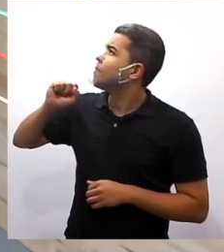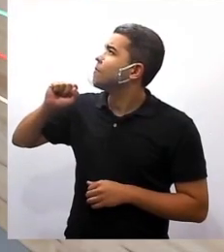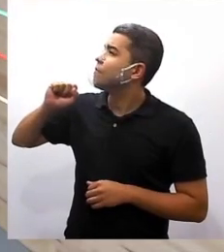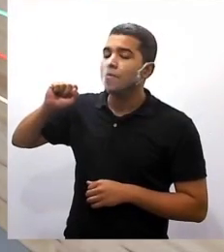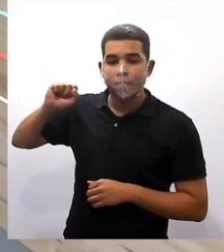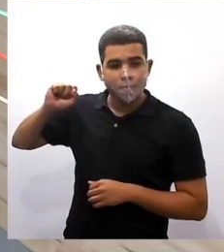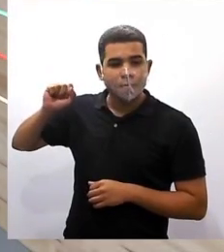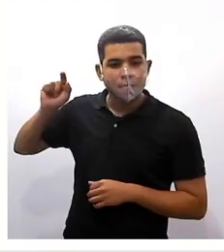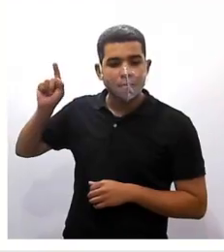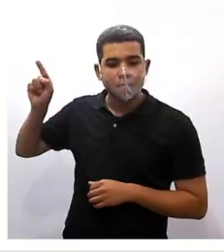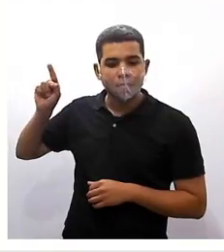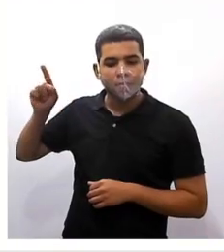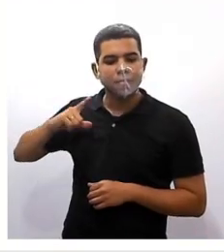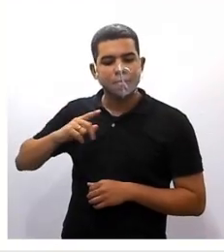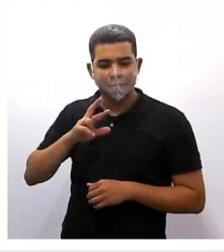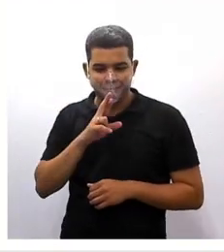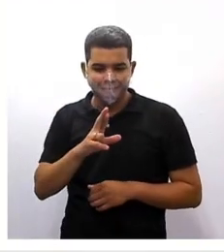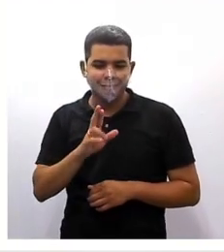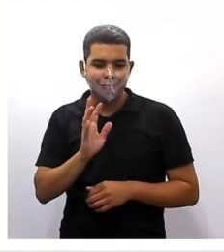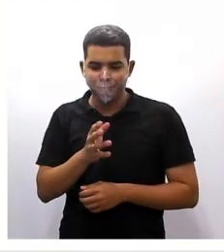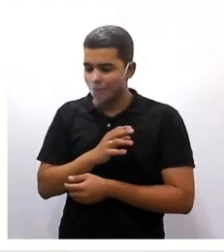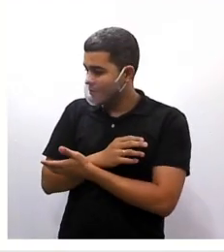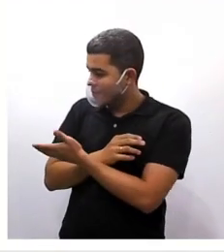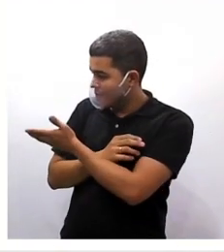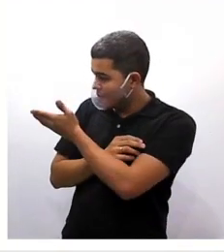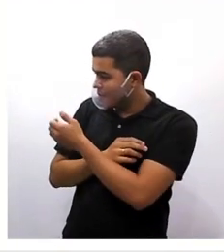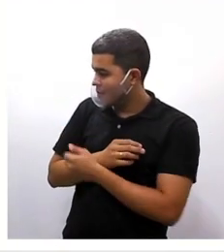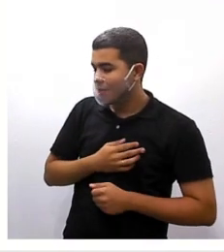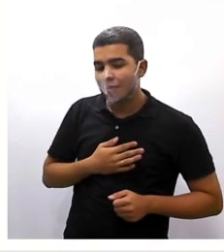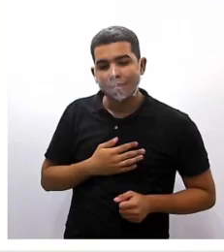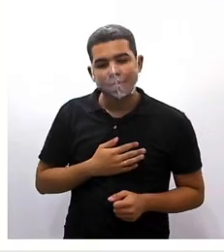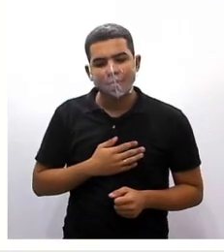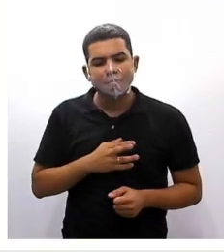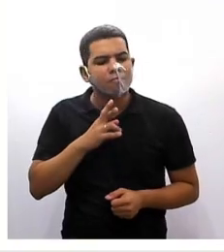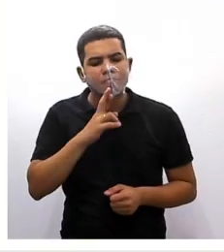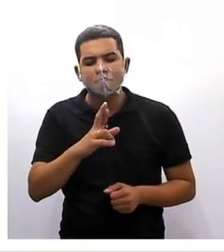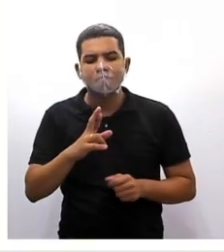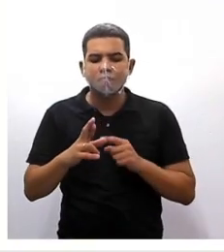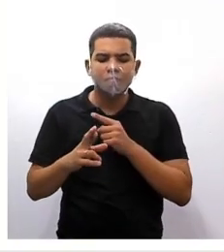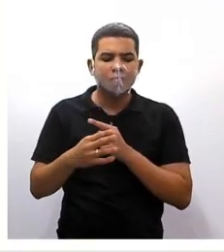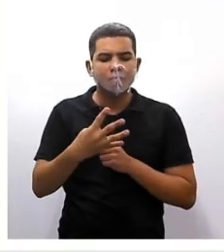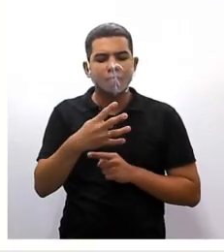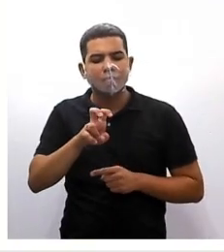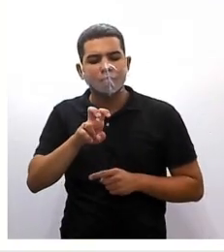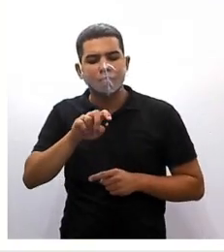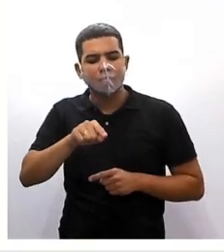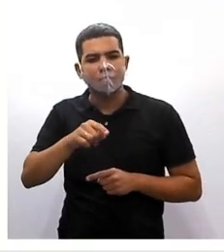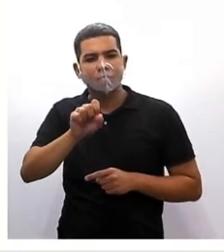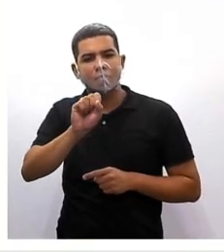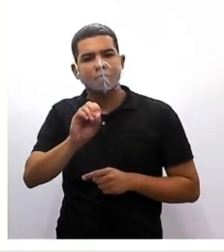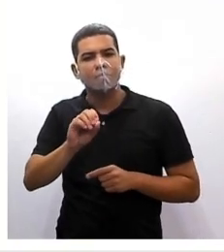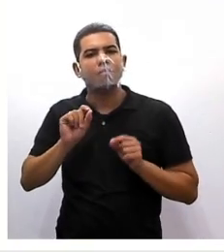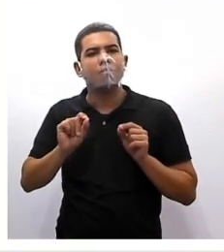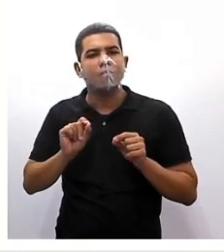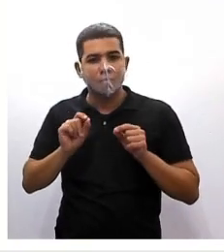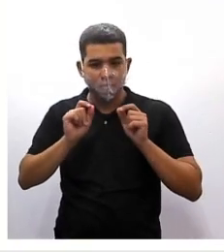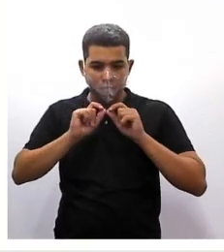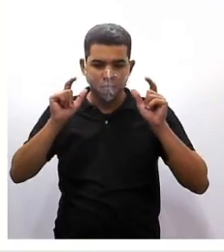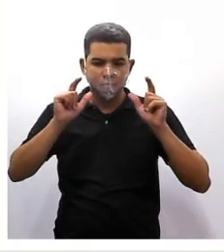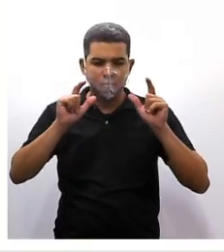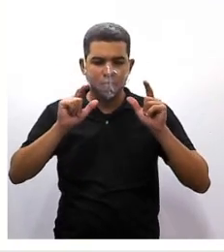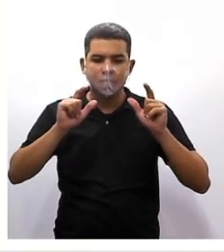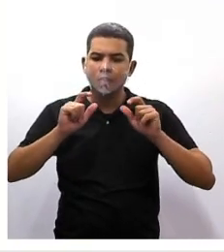Que já está a resposta, não é? Então, ó, por que deu essa resposta? Atenção, atenção, ó. Promoção